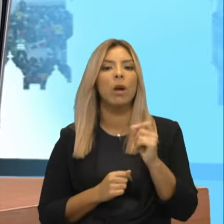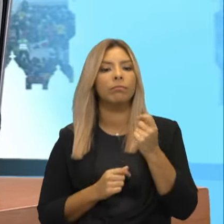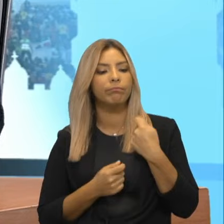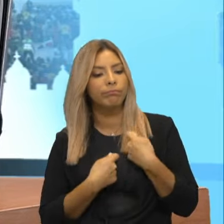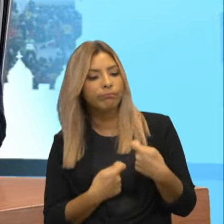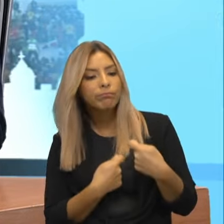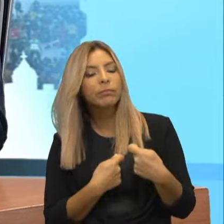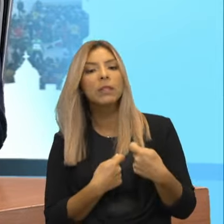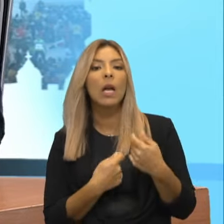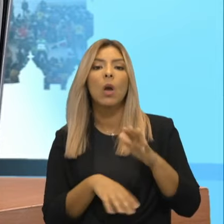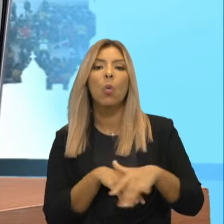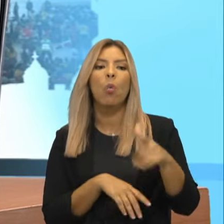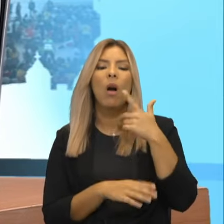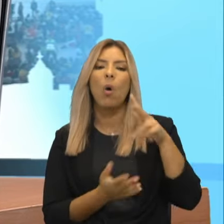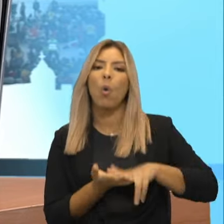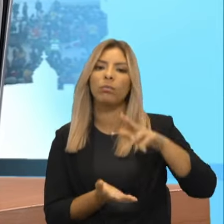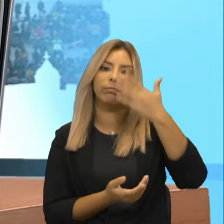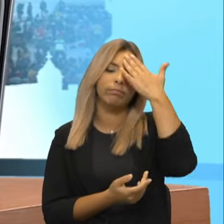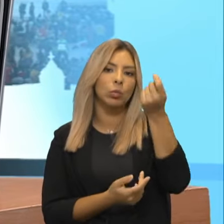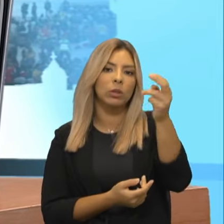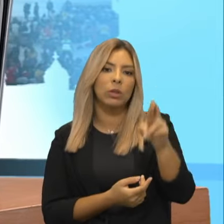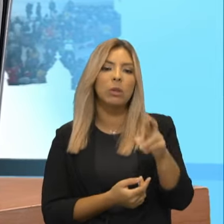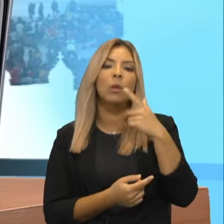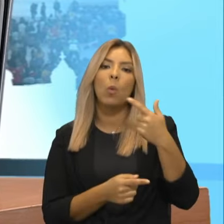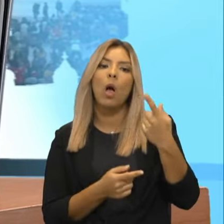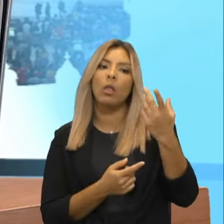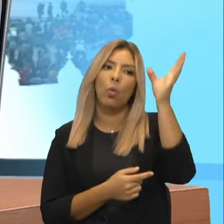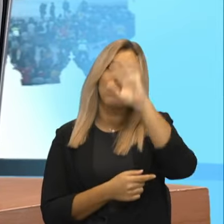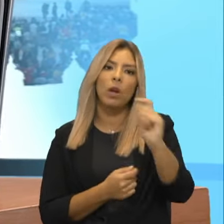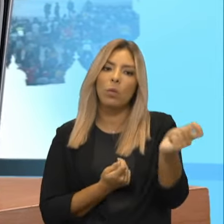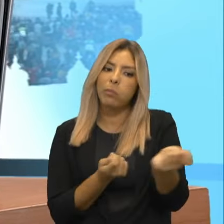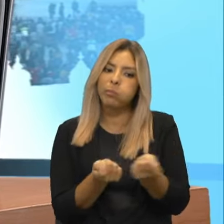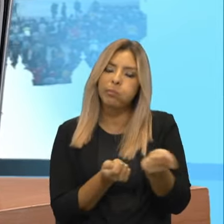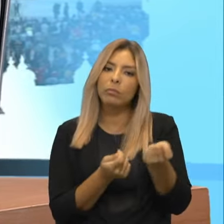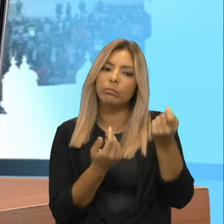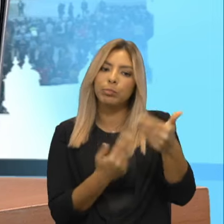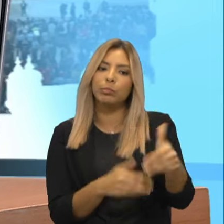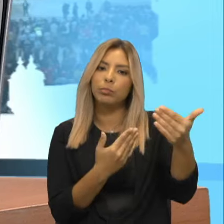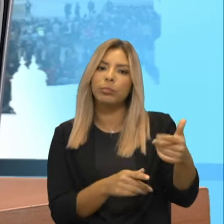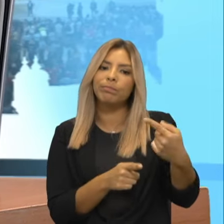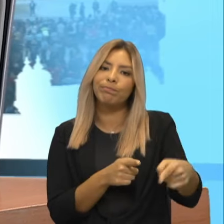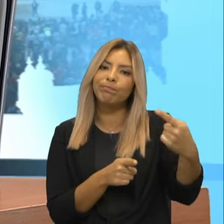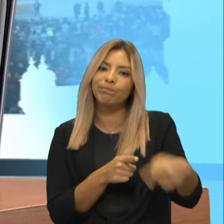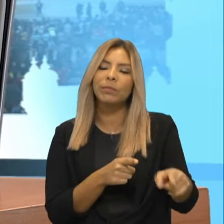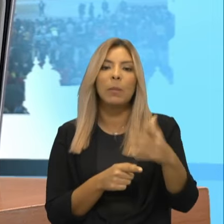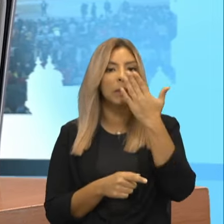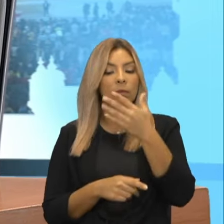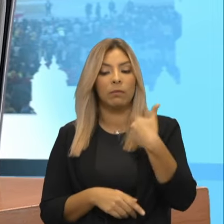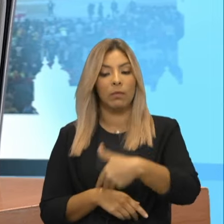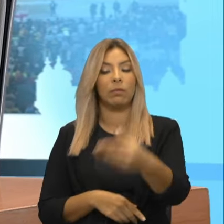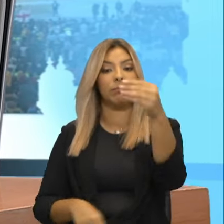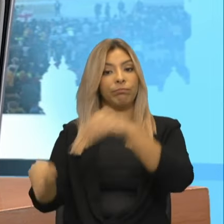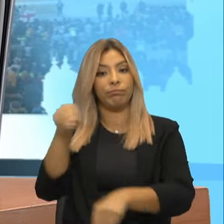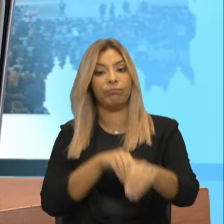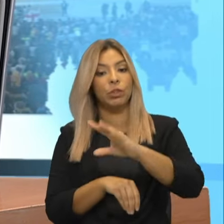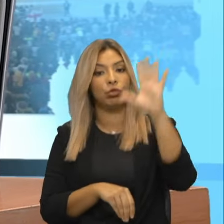praticável é que isso se mantenha durante muito tempo. E há aqui um problema também de calendário, porque vamos ter eleições presidenciais em